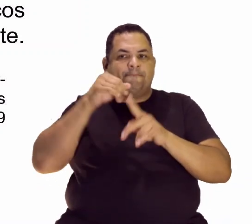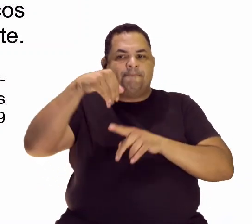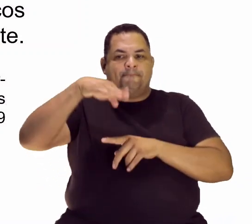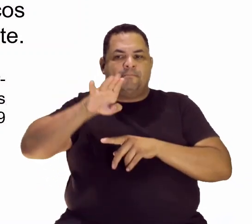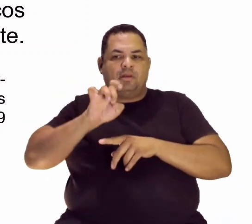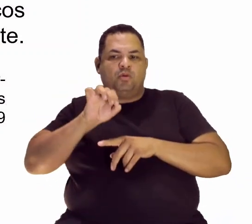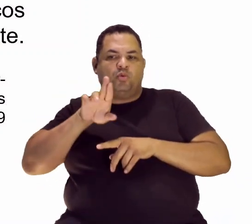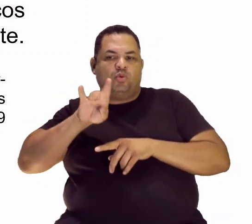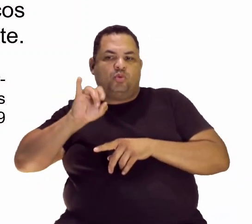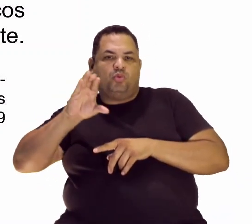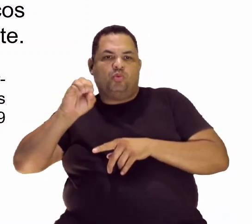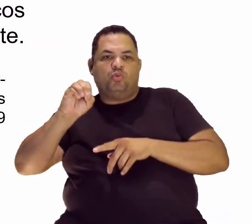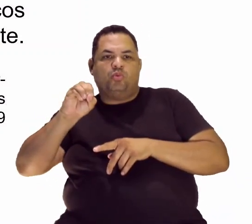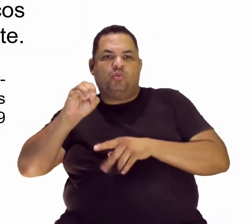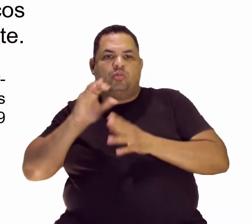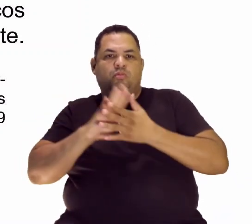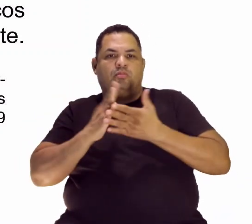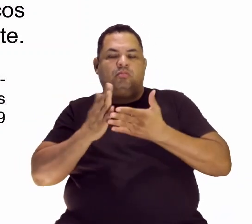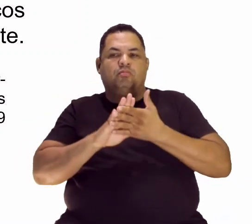com mercúrio